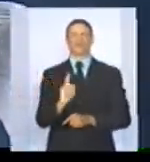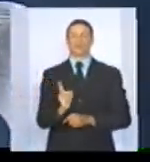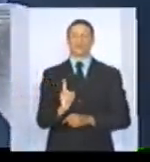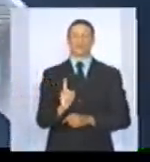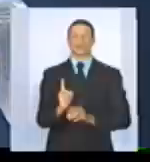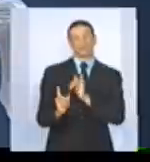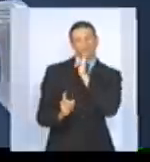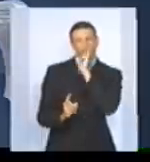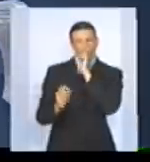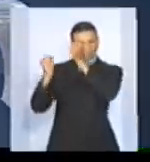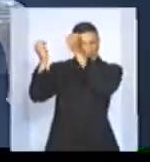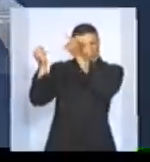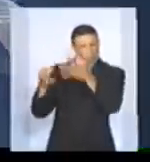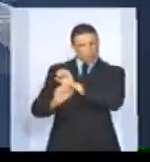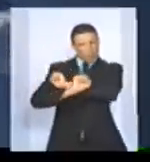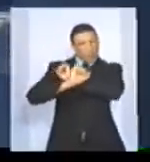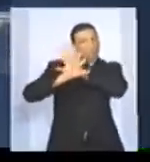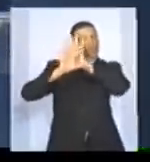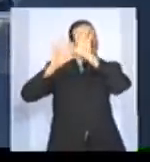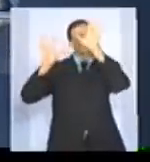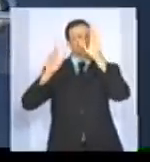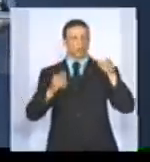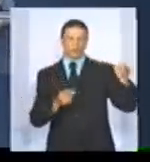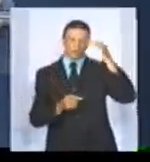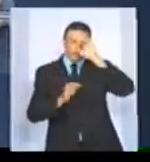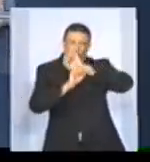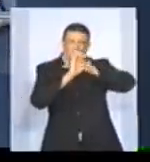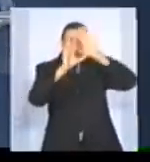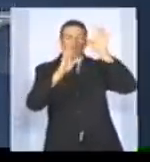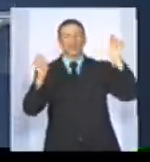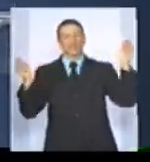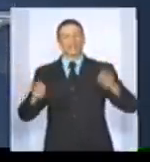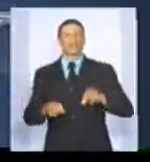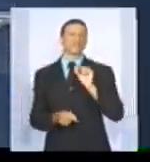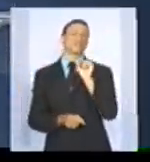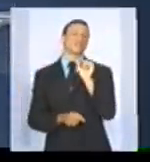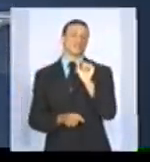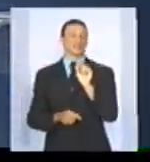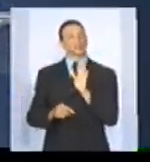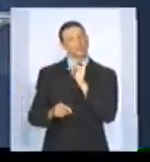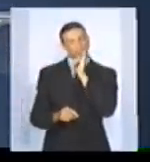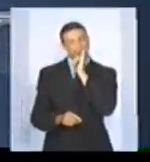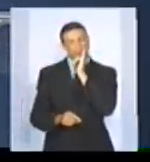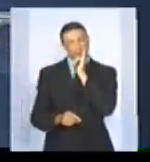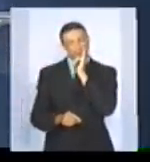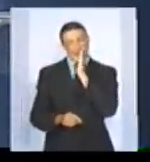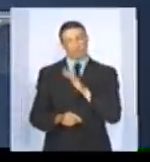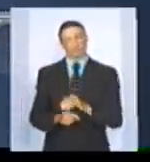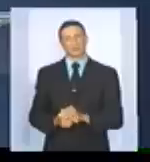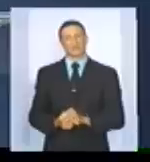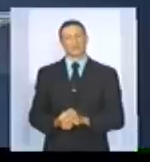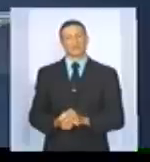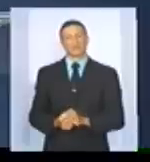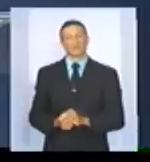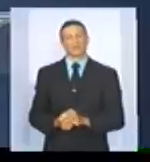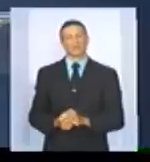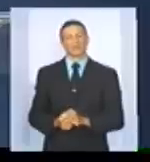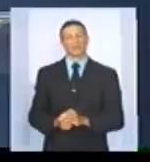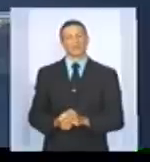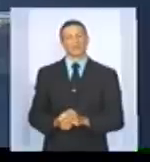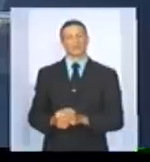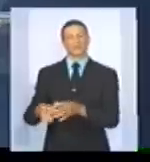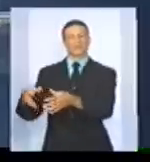esse aspecto bem claro, senhor ministro, de conceito, definição, denominação, é porque tanto entidades patronais como entidades